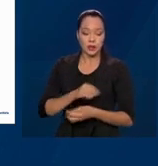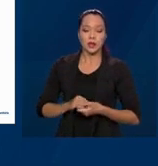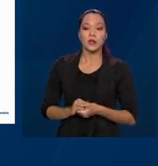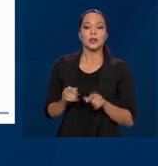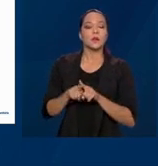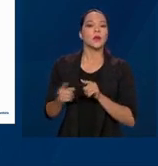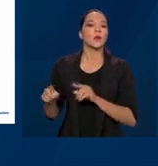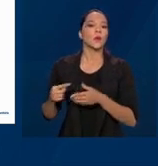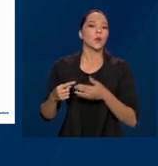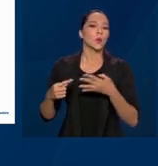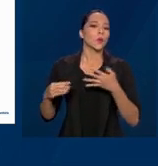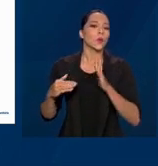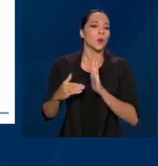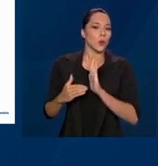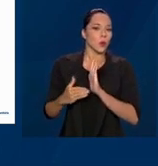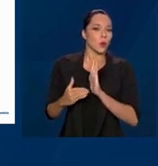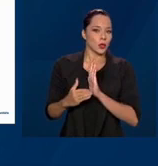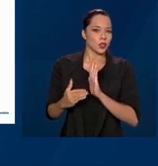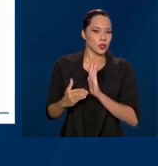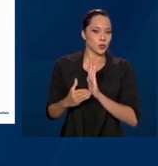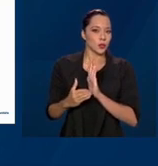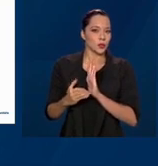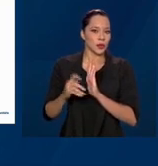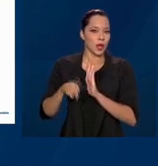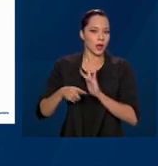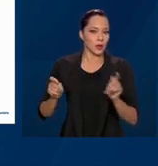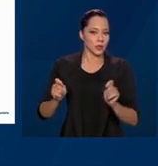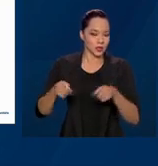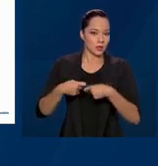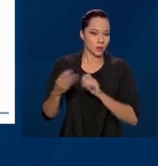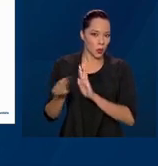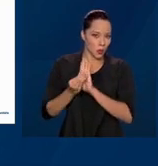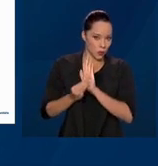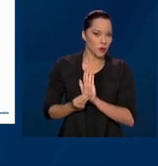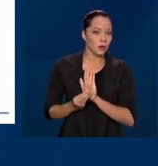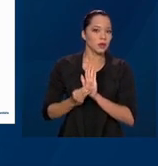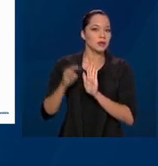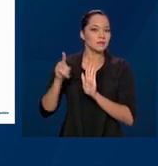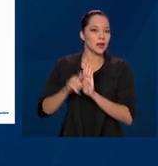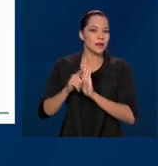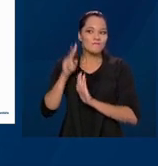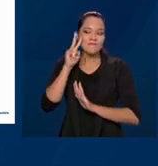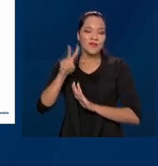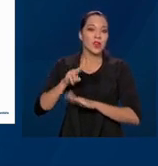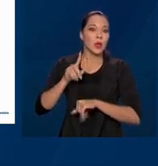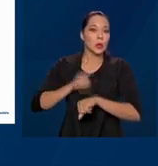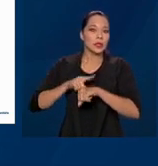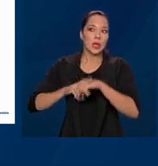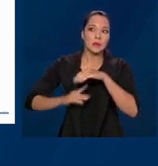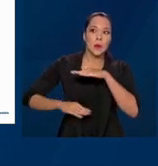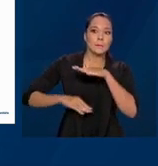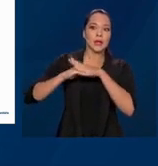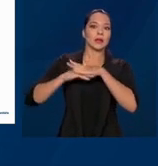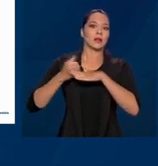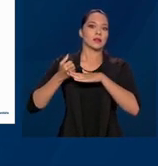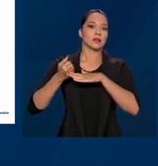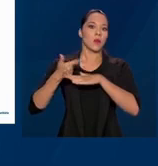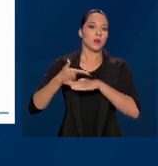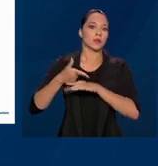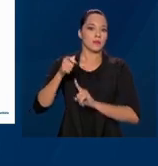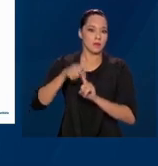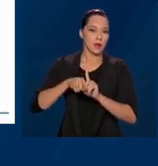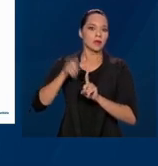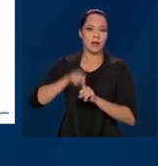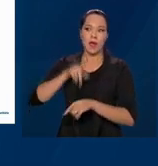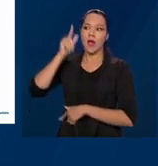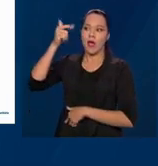compromisso, a última condição que nós colocamos para extrapolar esse prazo de validade para 12 meses é a